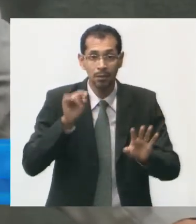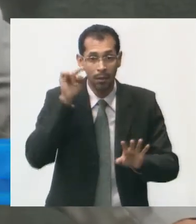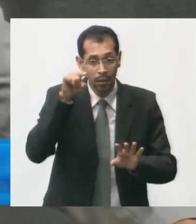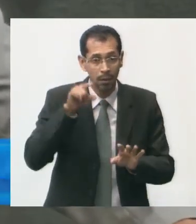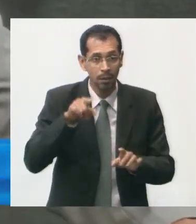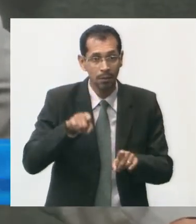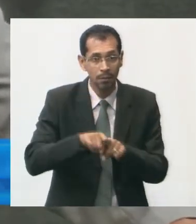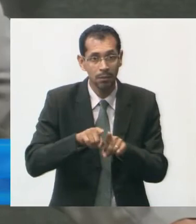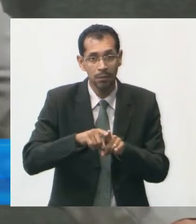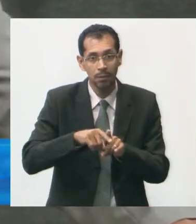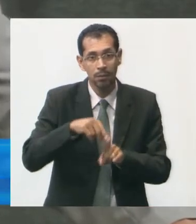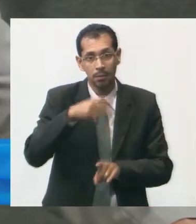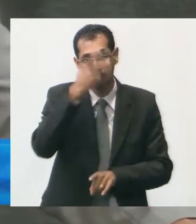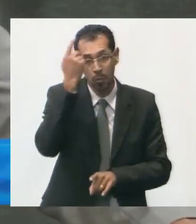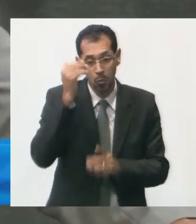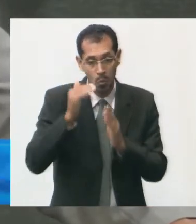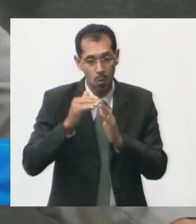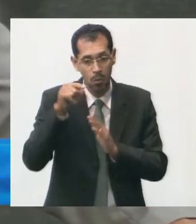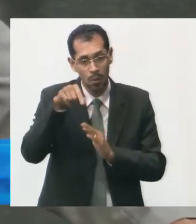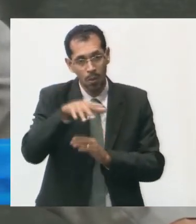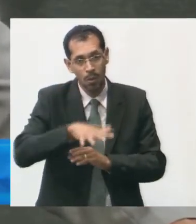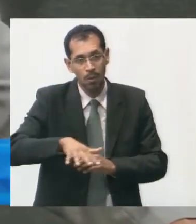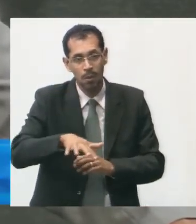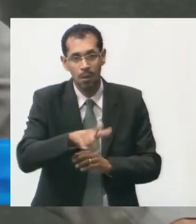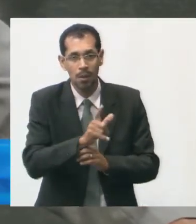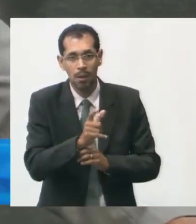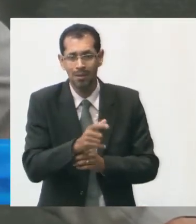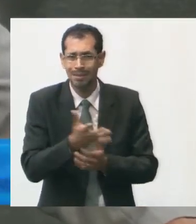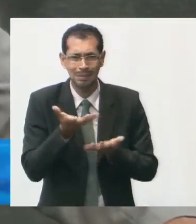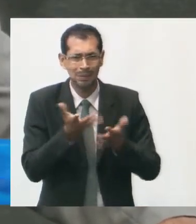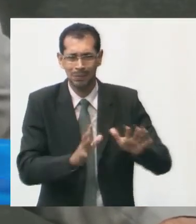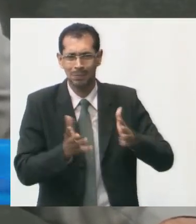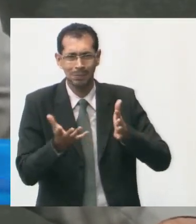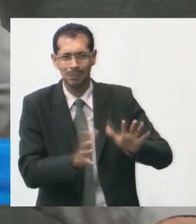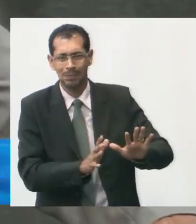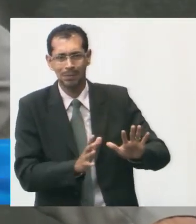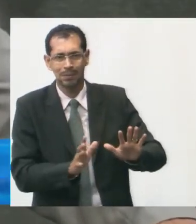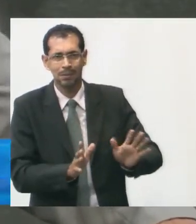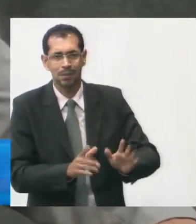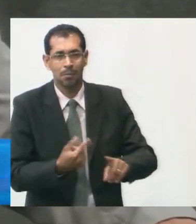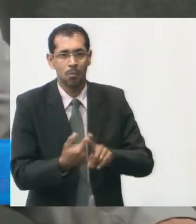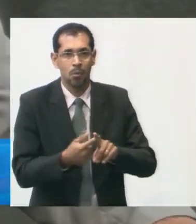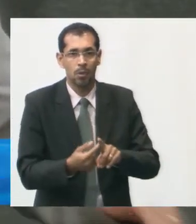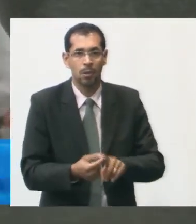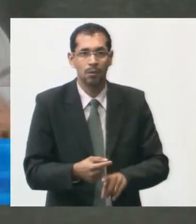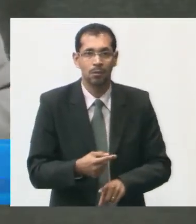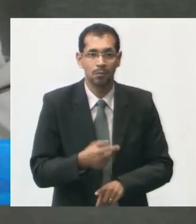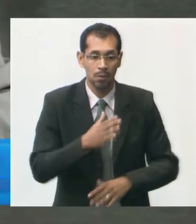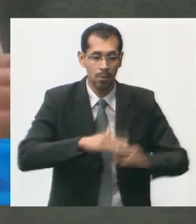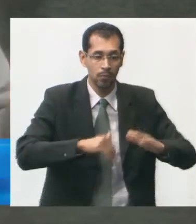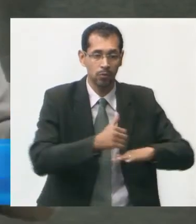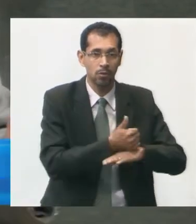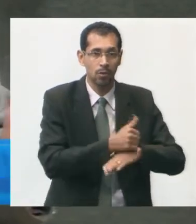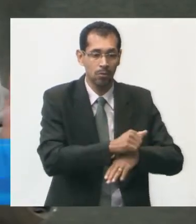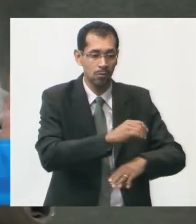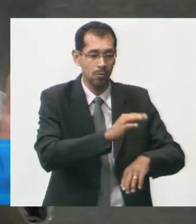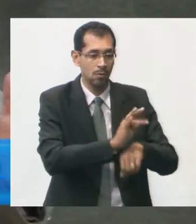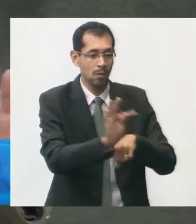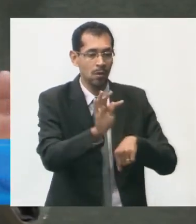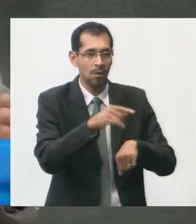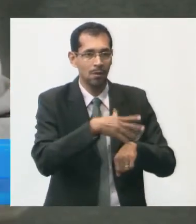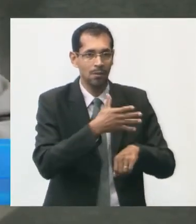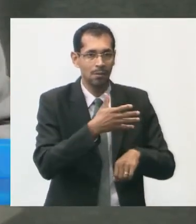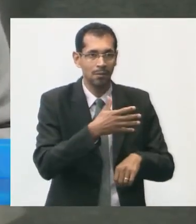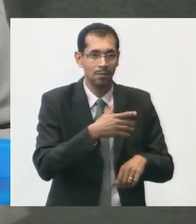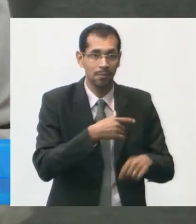situação, e aí vem o pessoal querendo insistir, porque os técnicos acham melhor. Acha melhor, não sei para quem. Porque